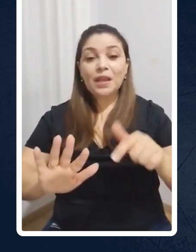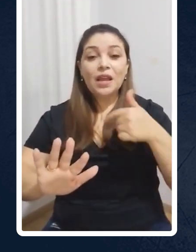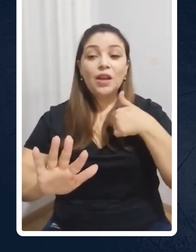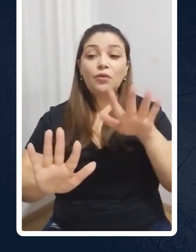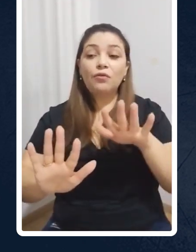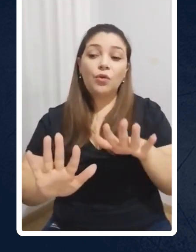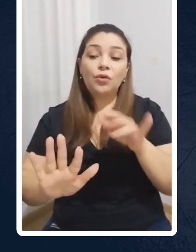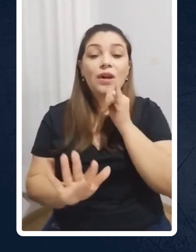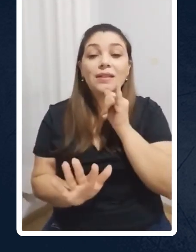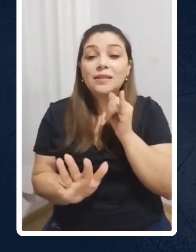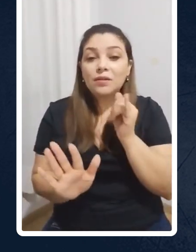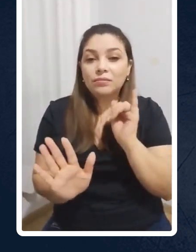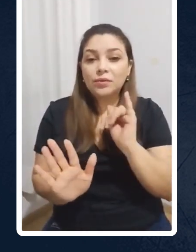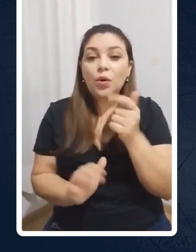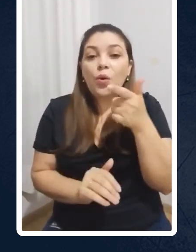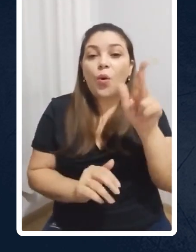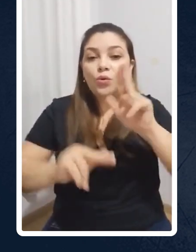imaginando.